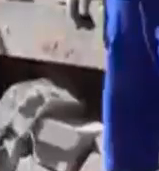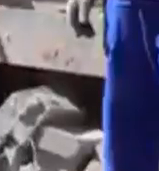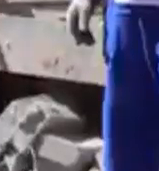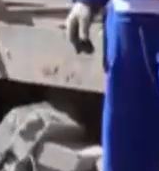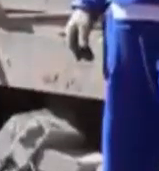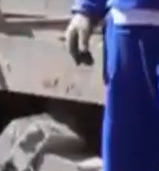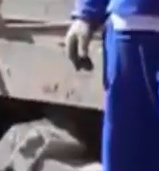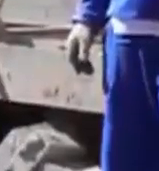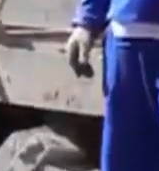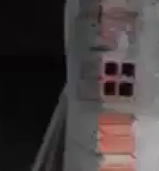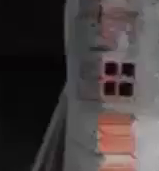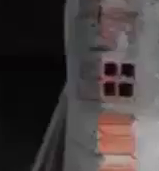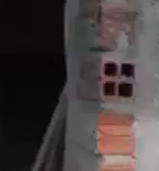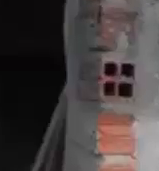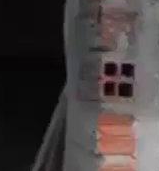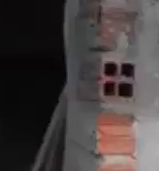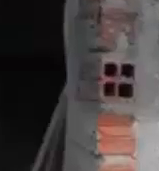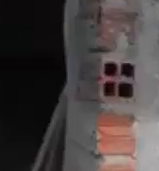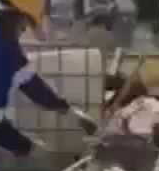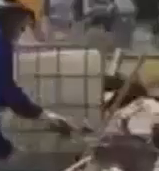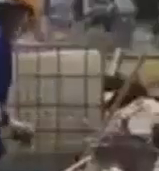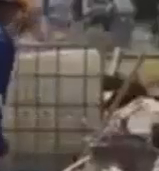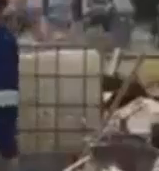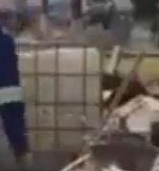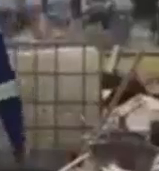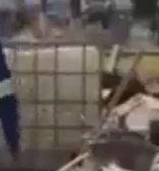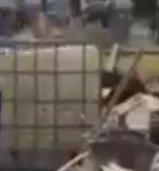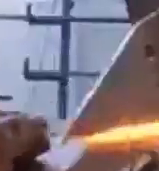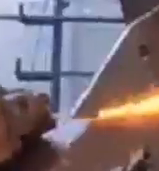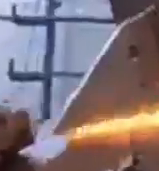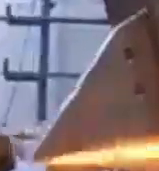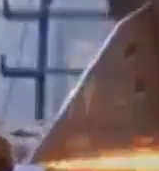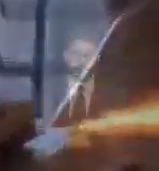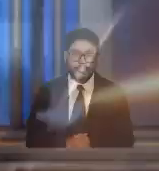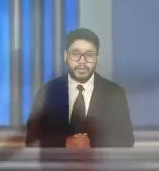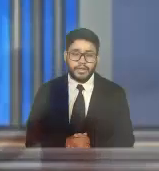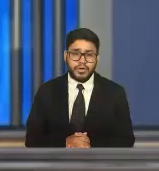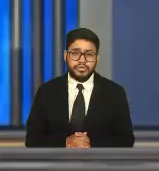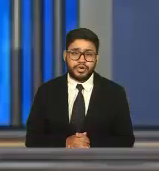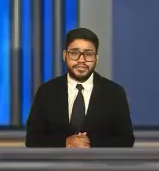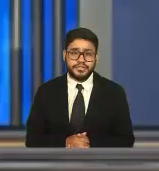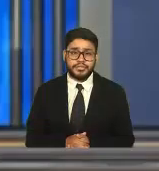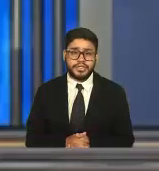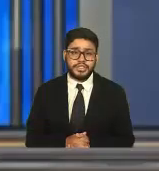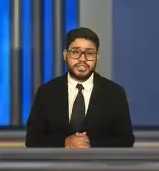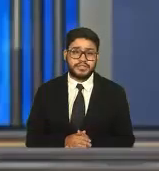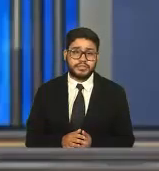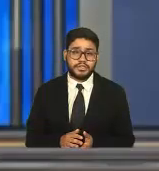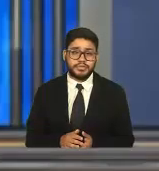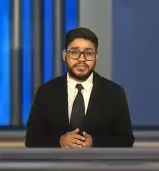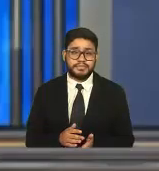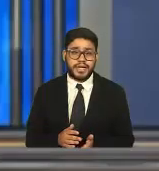em todo o estado do Rio de Janeiro um desempenho positivo mantido Desde o ano passado eu nem conheci e os jogos